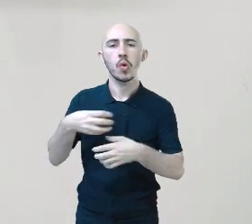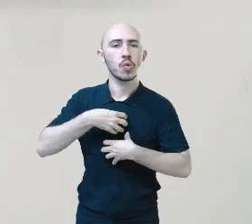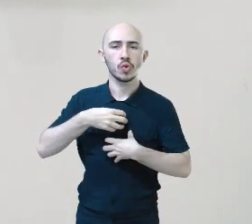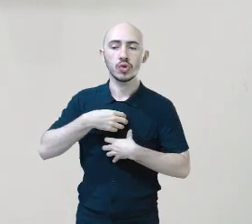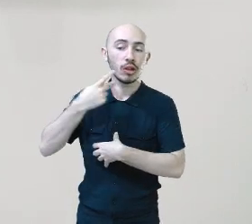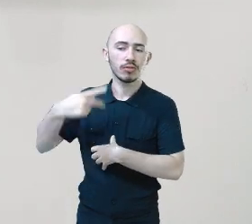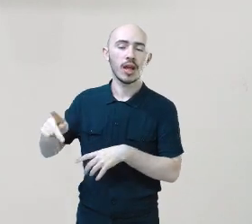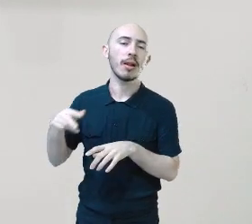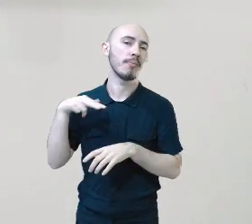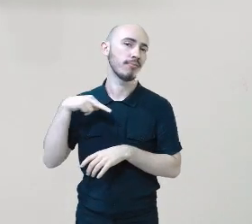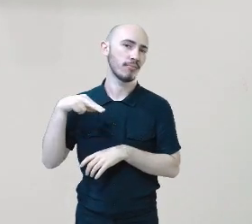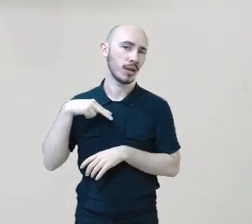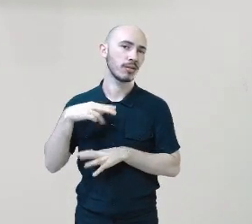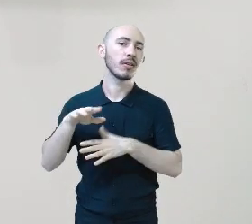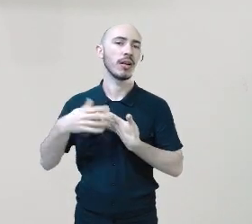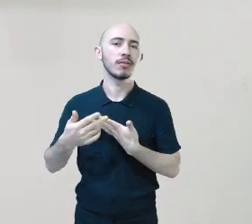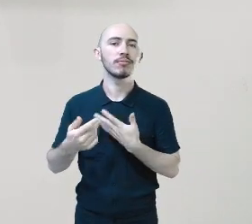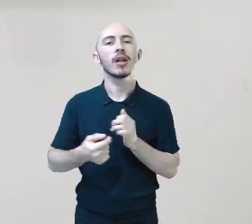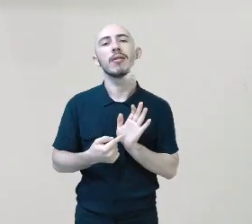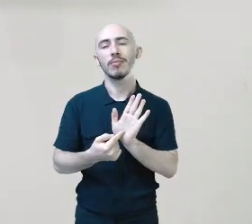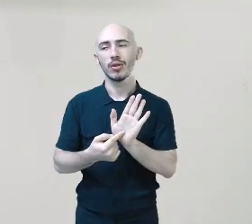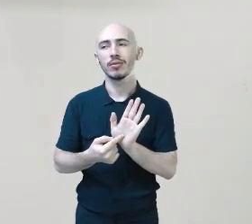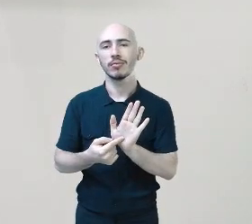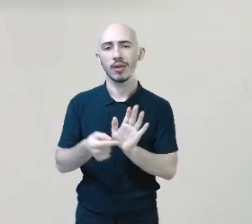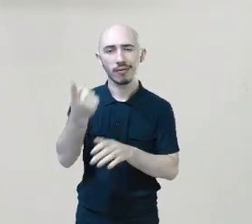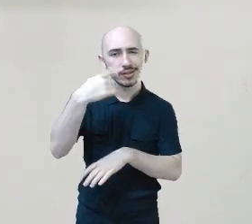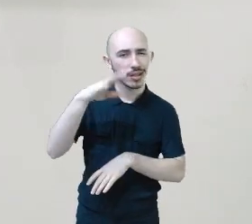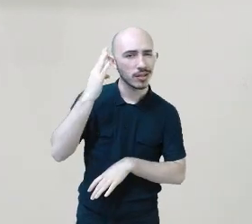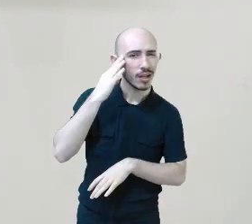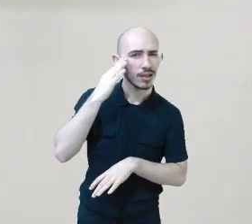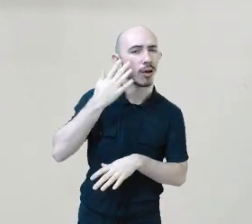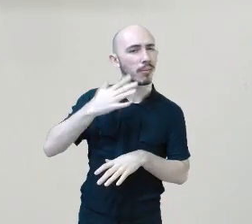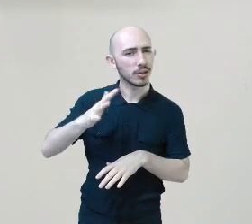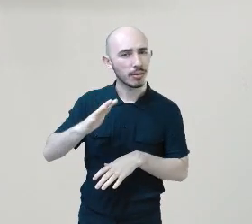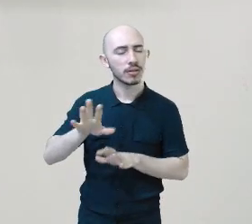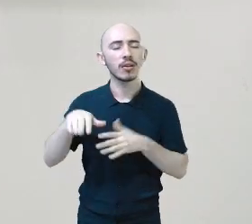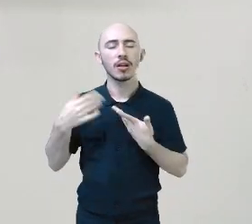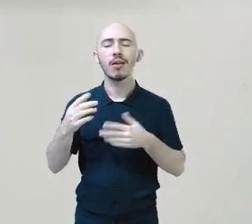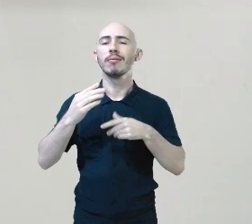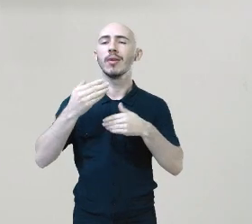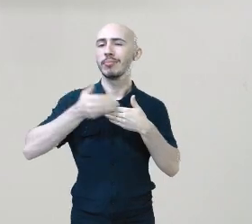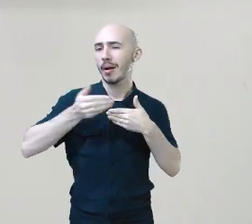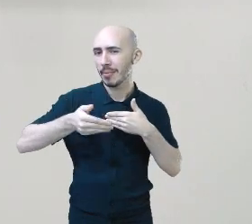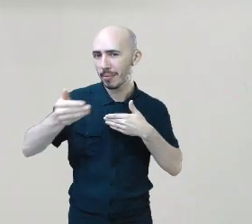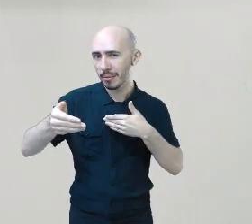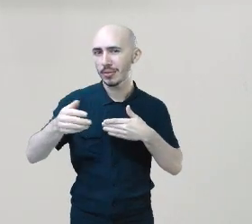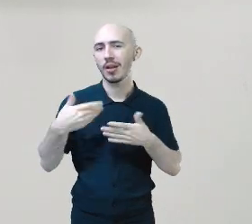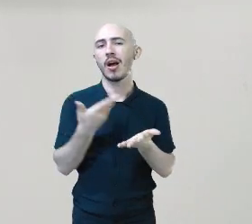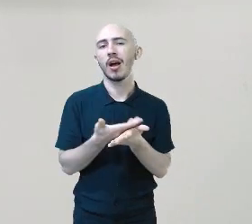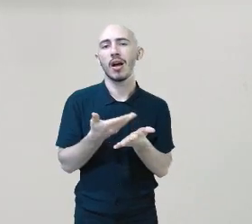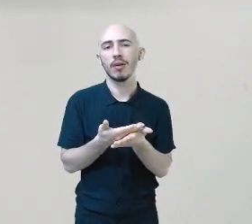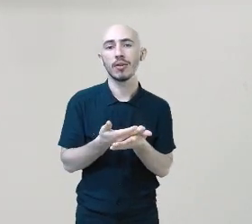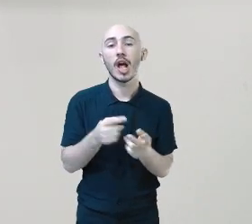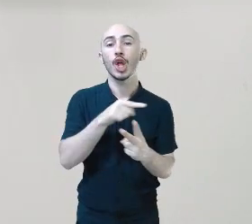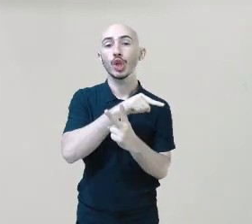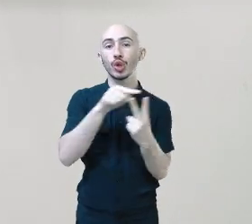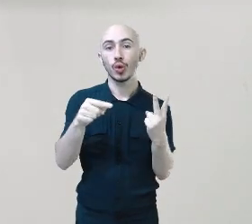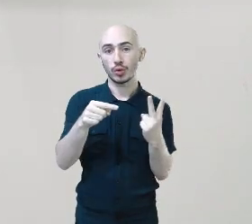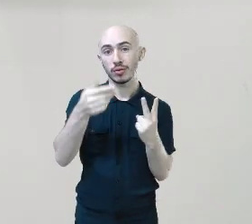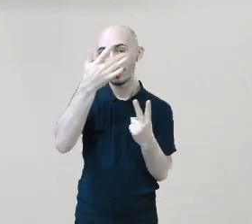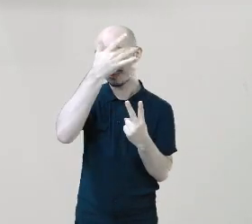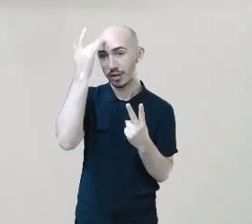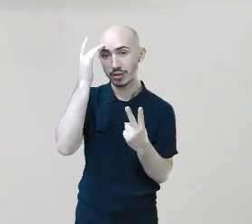sua mensagem. Deu para entender mais ou menos? Eu vou falar na aula de hoje de dois artistas que